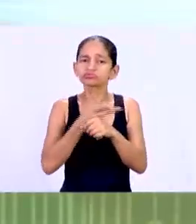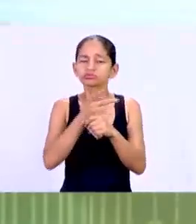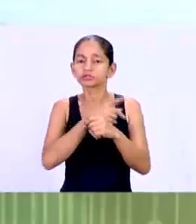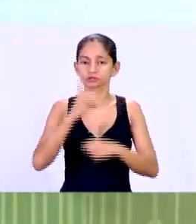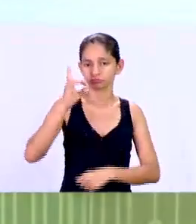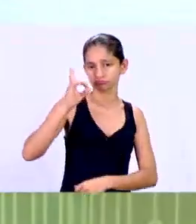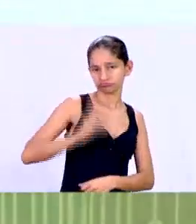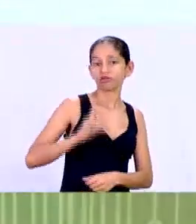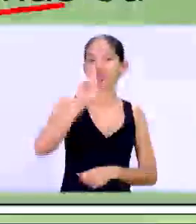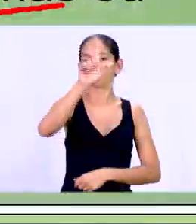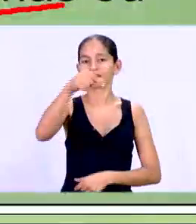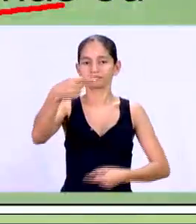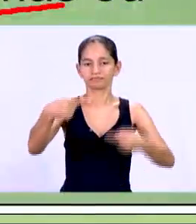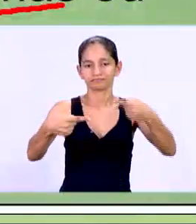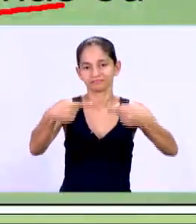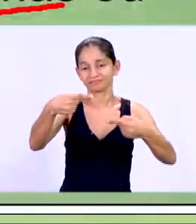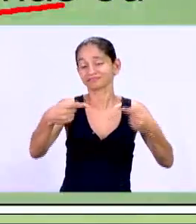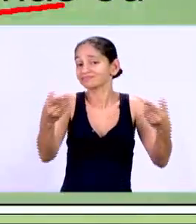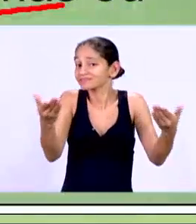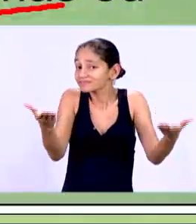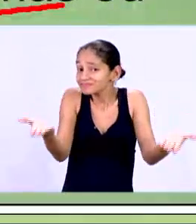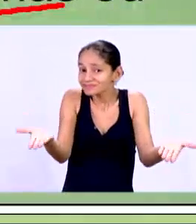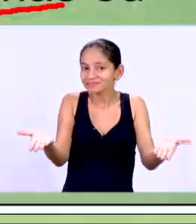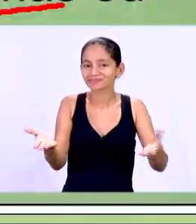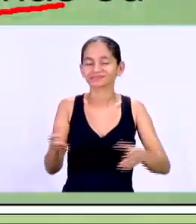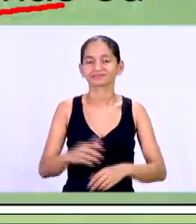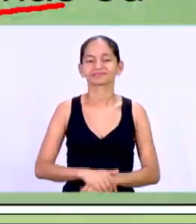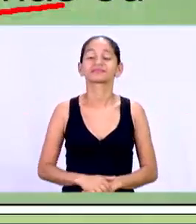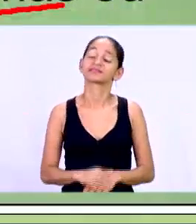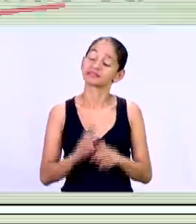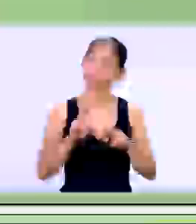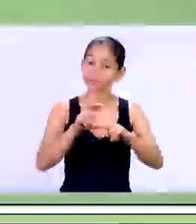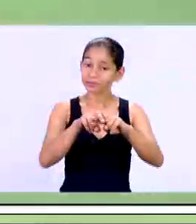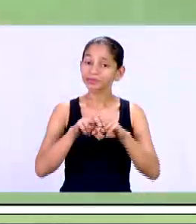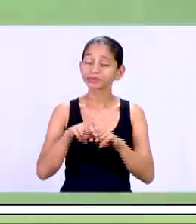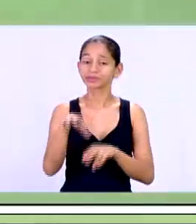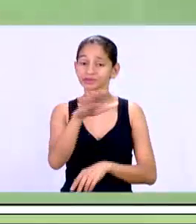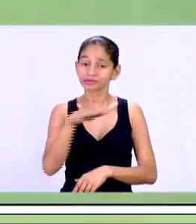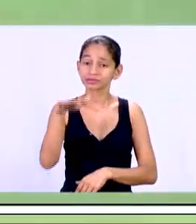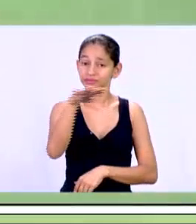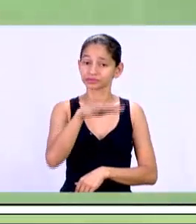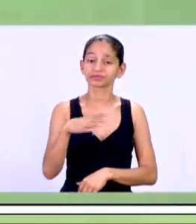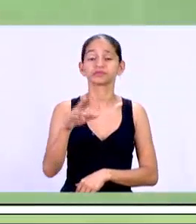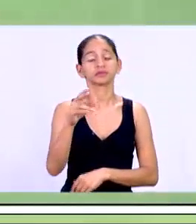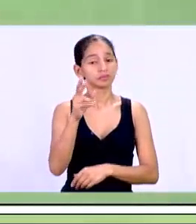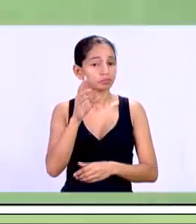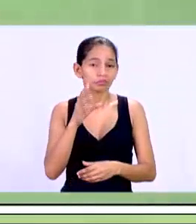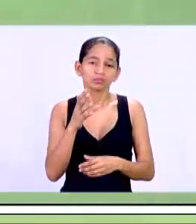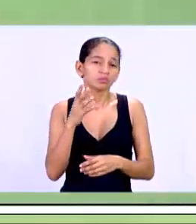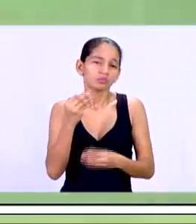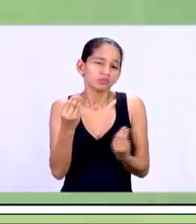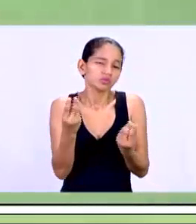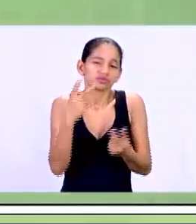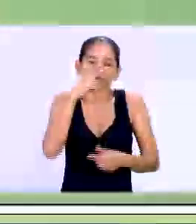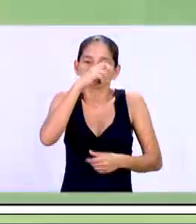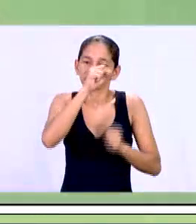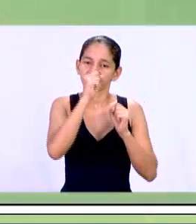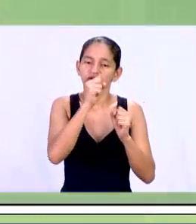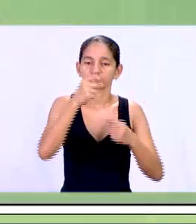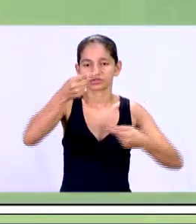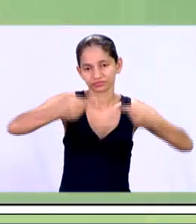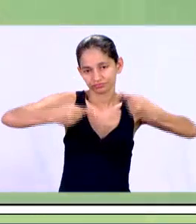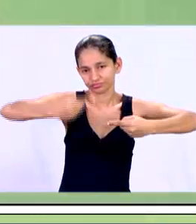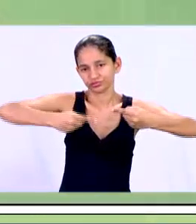busca política, né? Então, essa concepção, ela é uma concepção bastante política. A